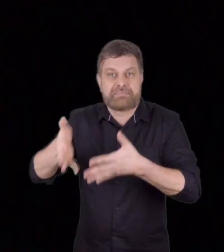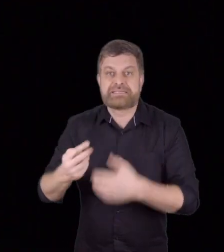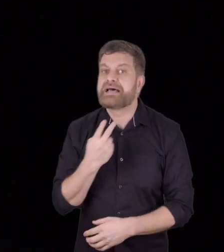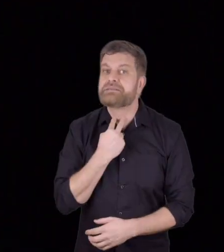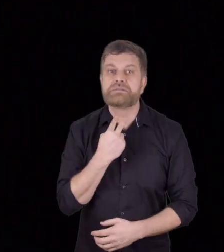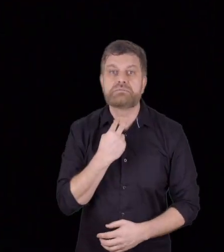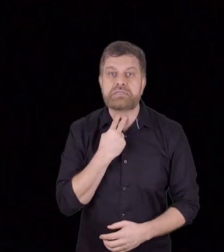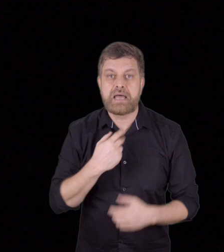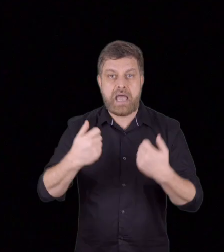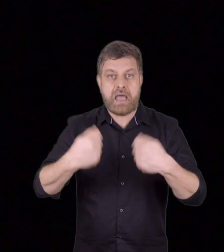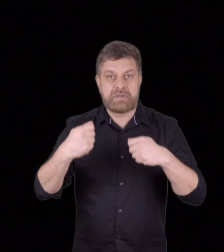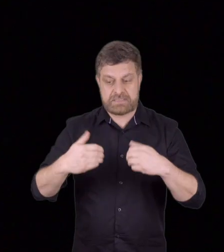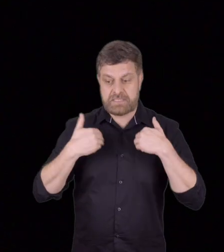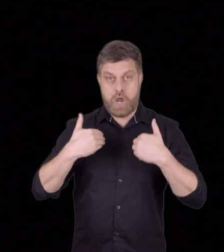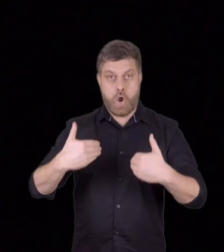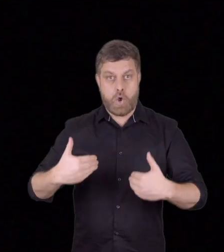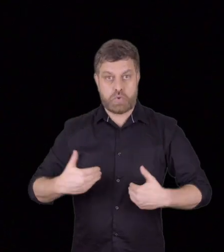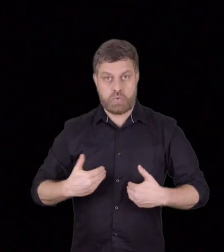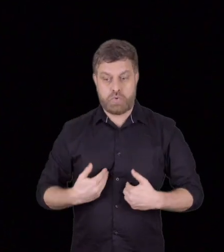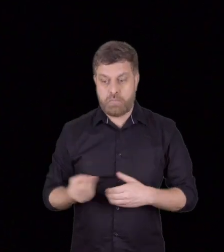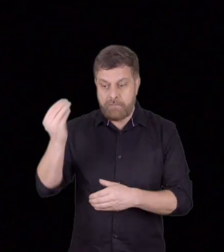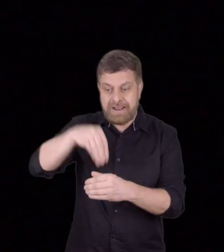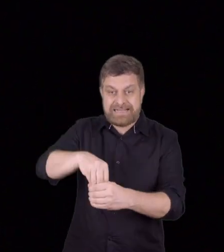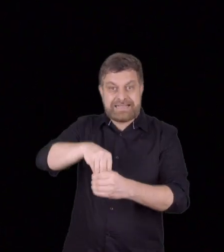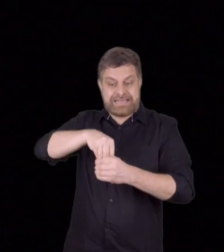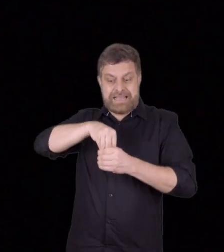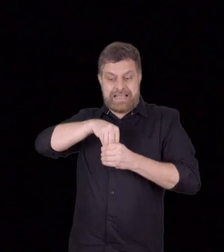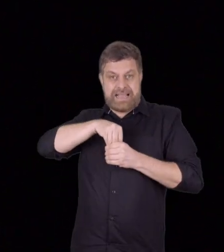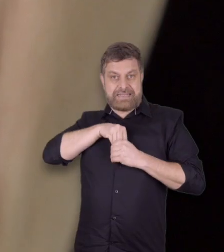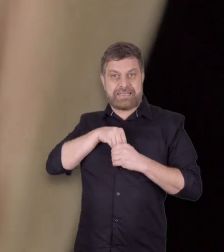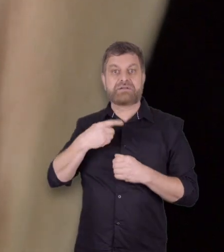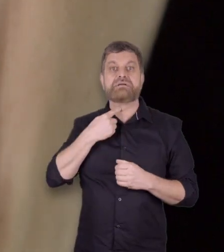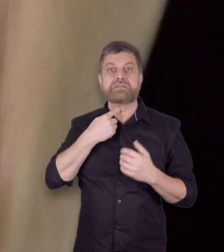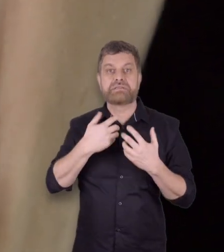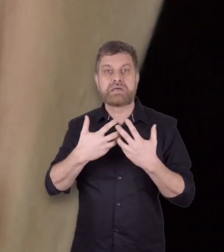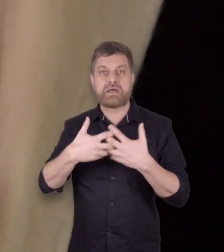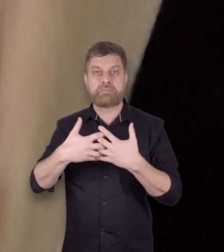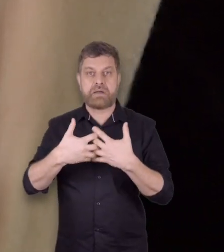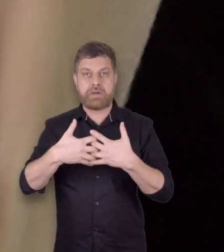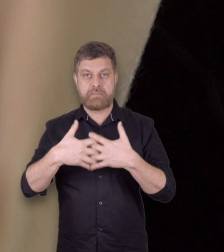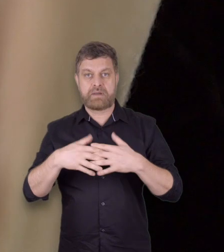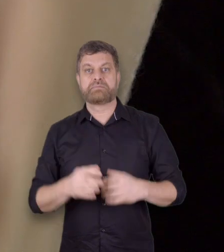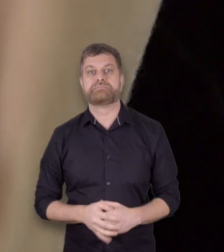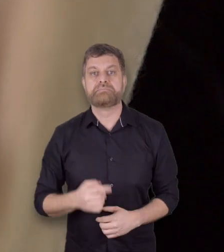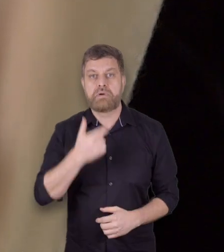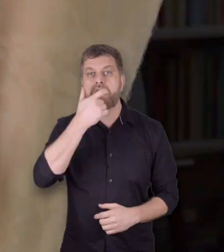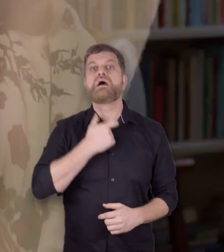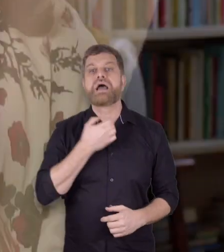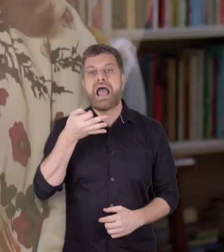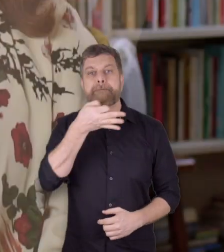não houvesse dentro do nosso próprio corpo a instalação daquilo que nós chamamos de aparelho